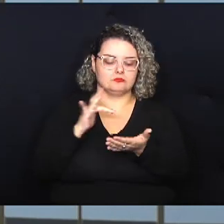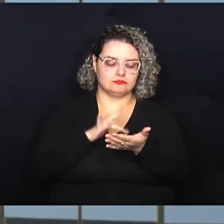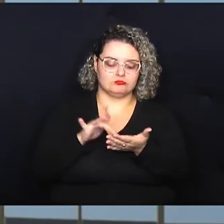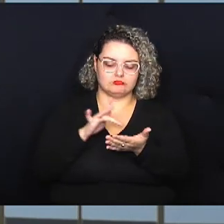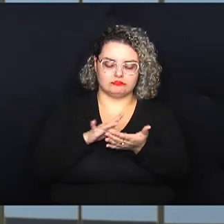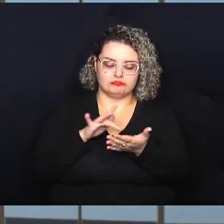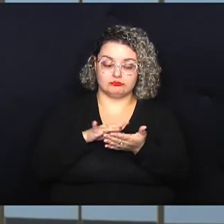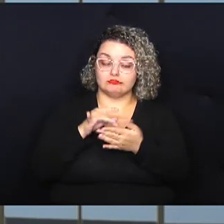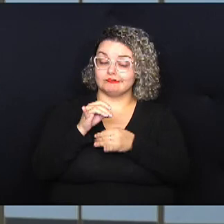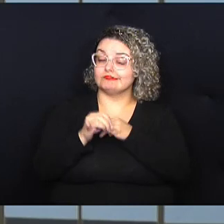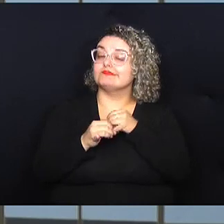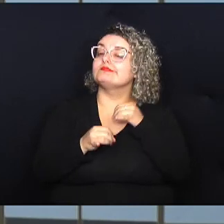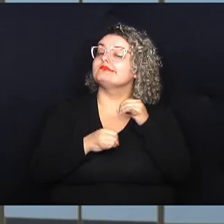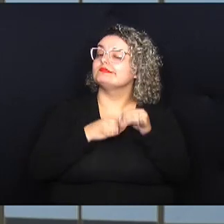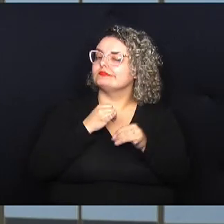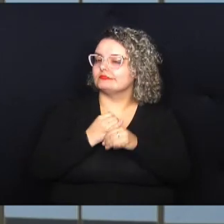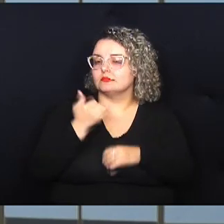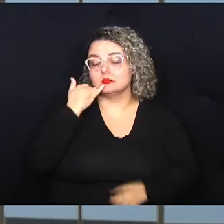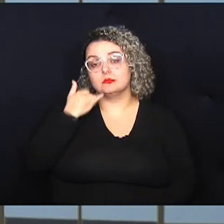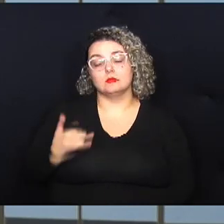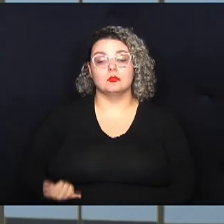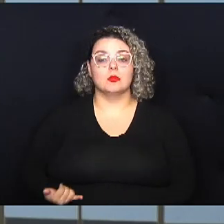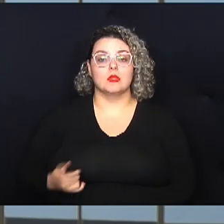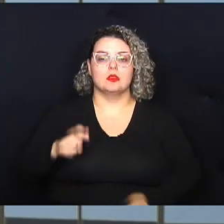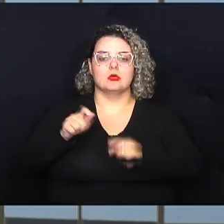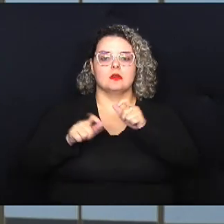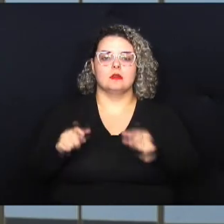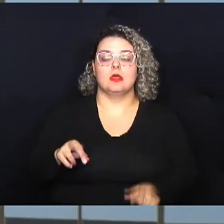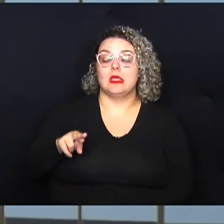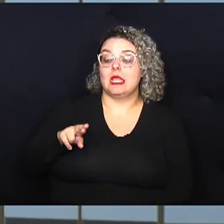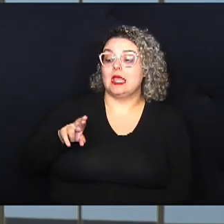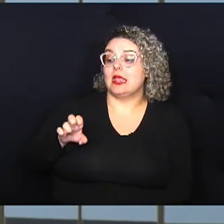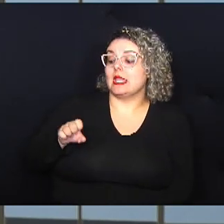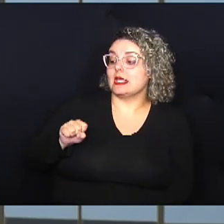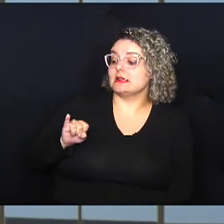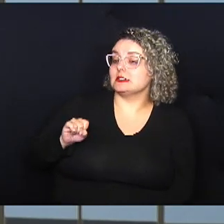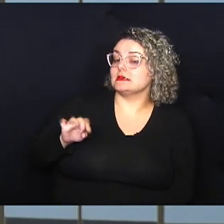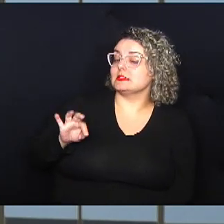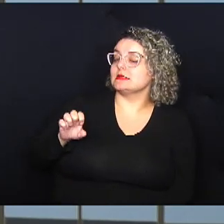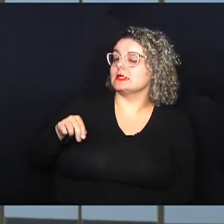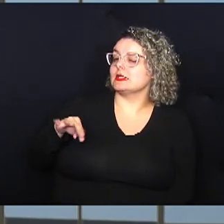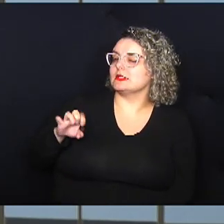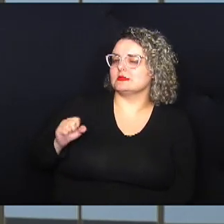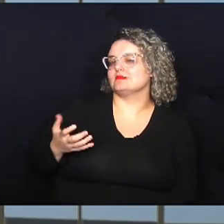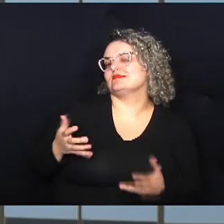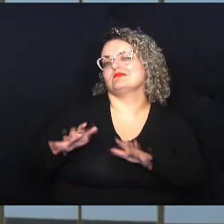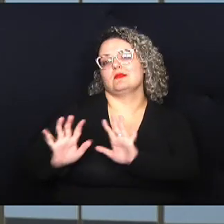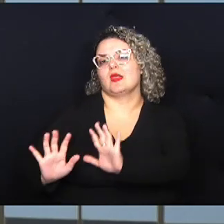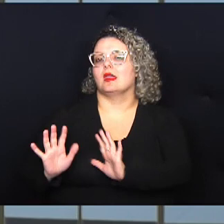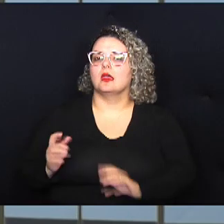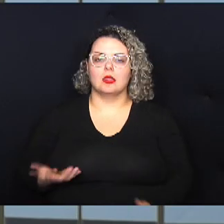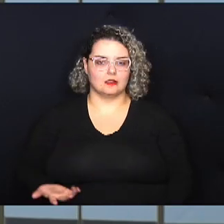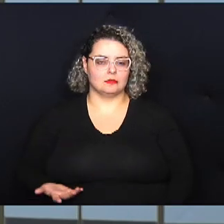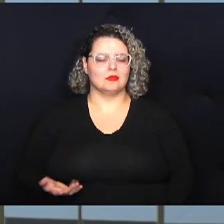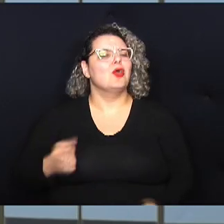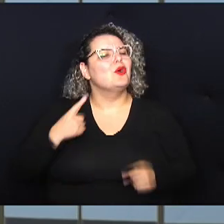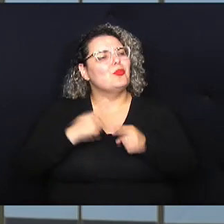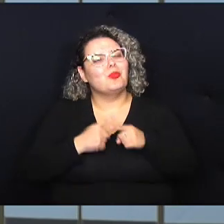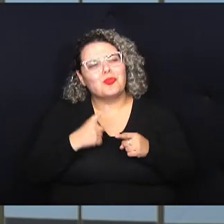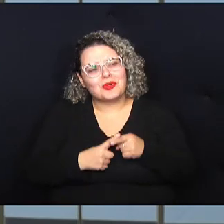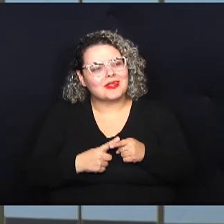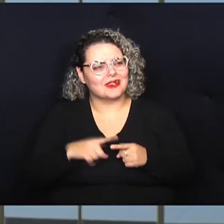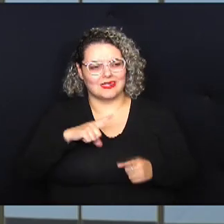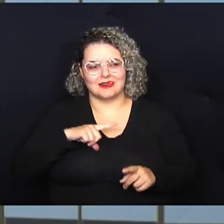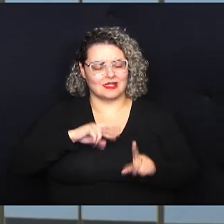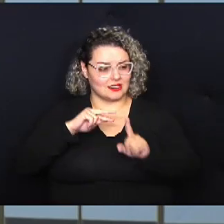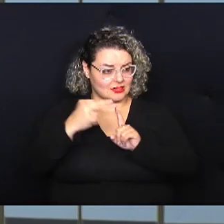pelo celular. Mas as pessoas estão resistentes. Resistentes. Essa é a palavra. Por que você tem esse ponto